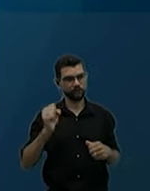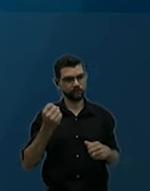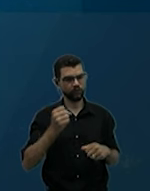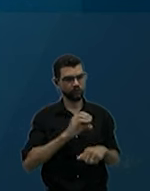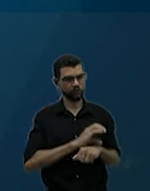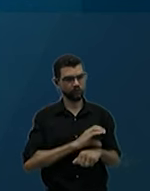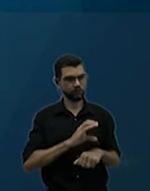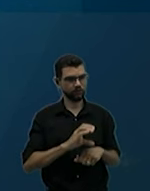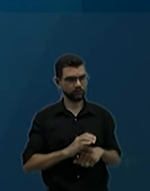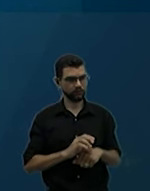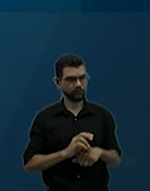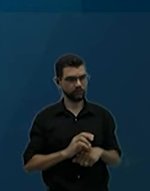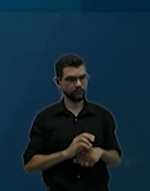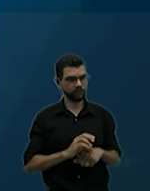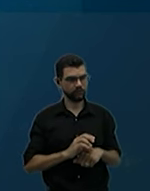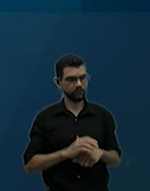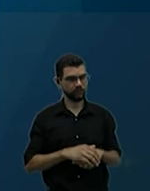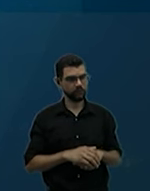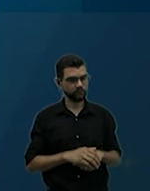fortalecendo o entendimento